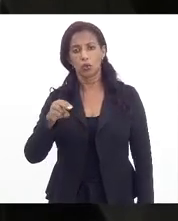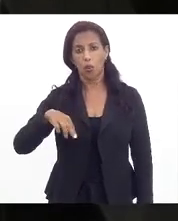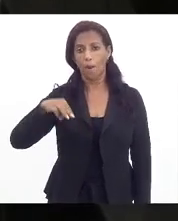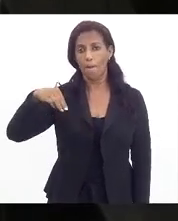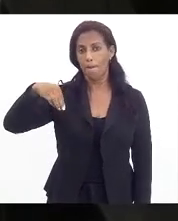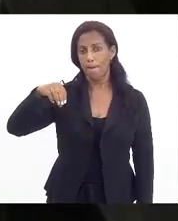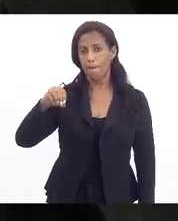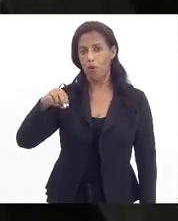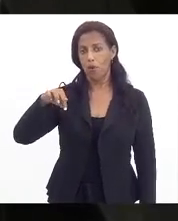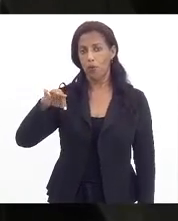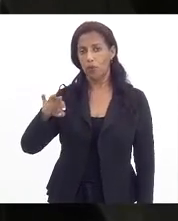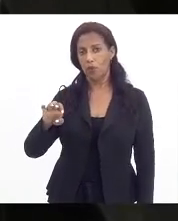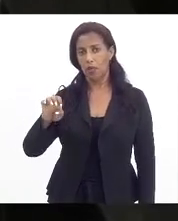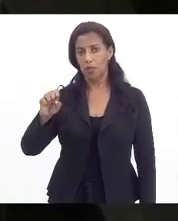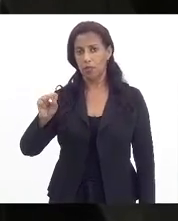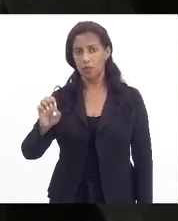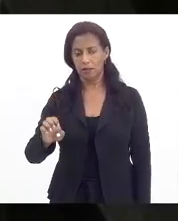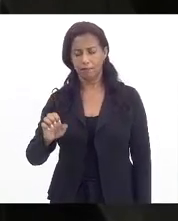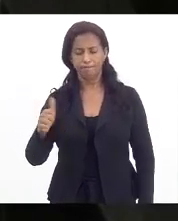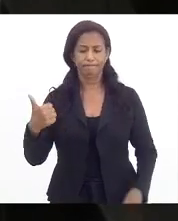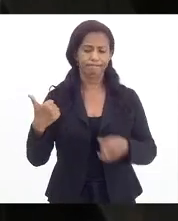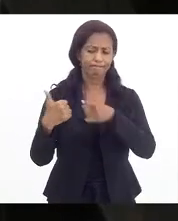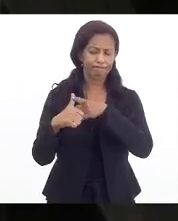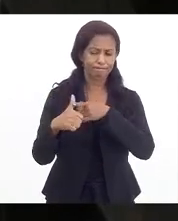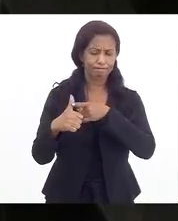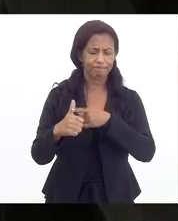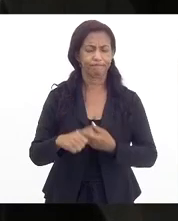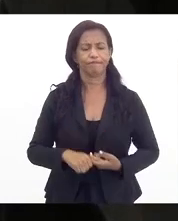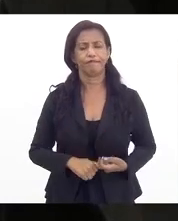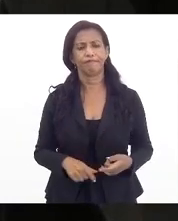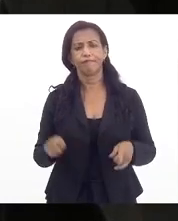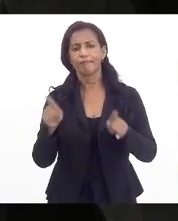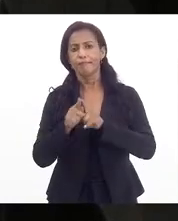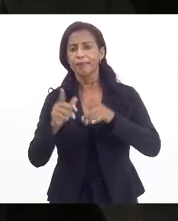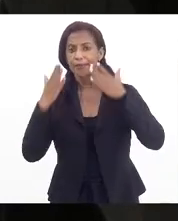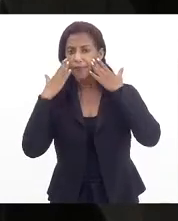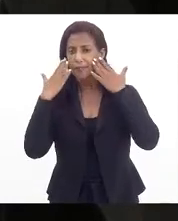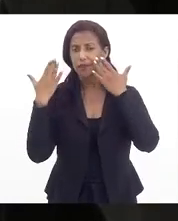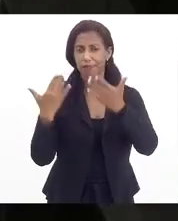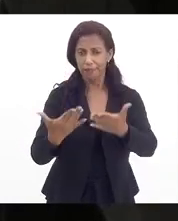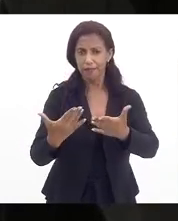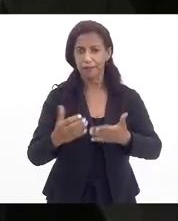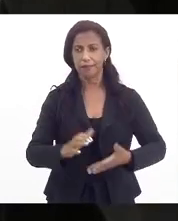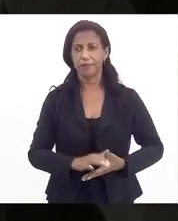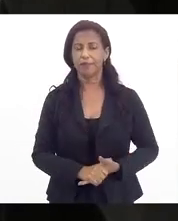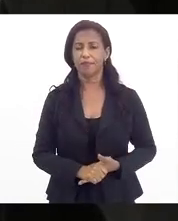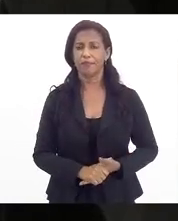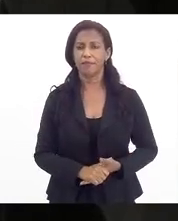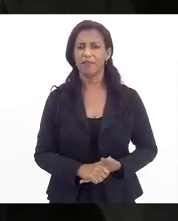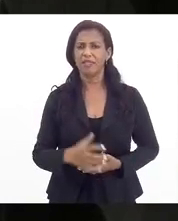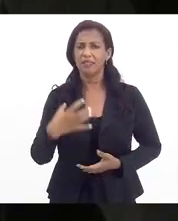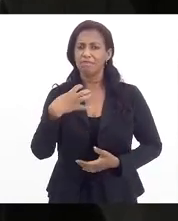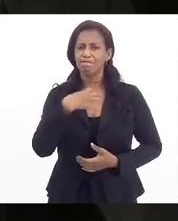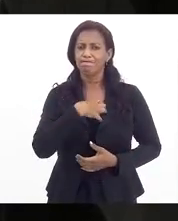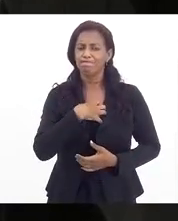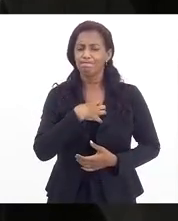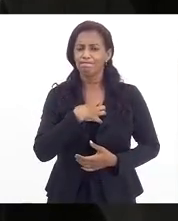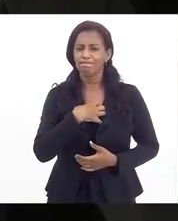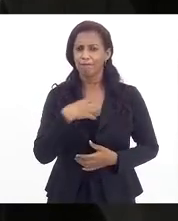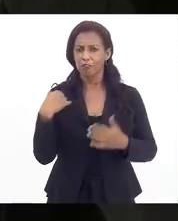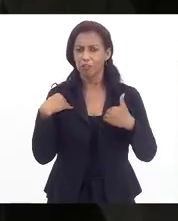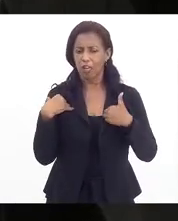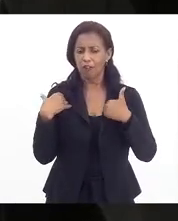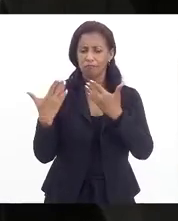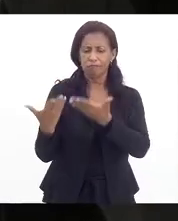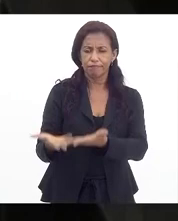eu quero em primeiro lugar também expressar este sentimento já